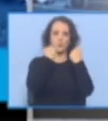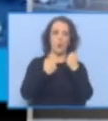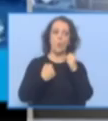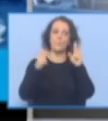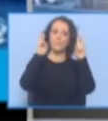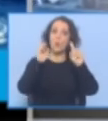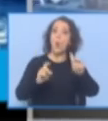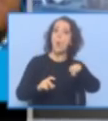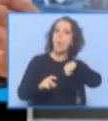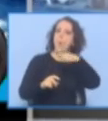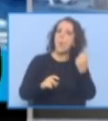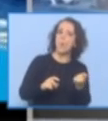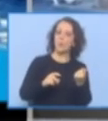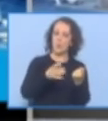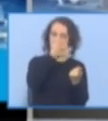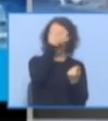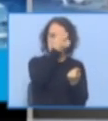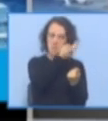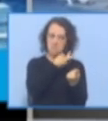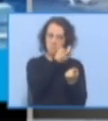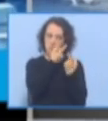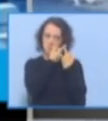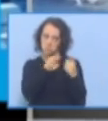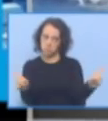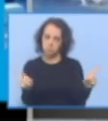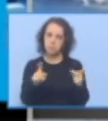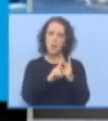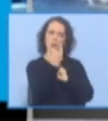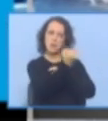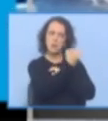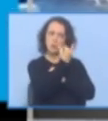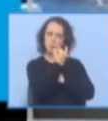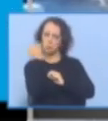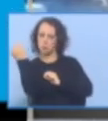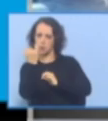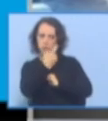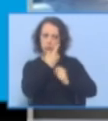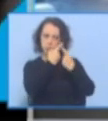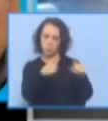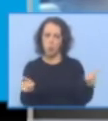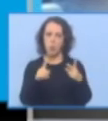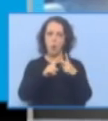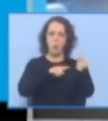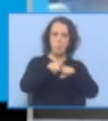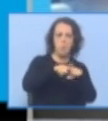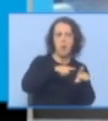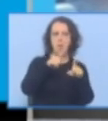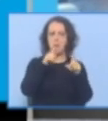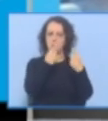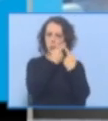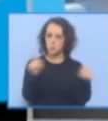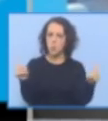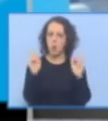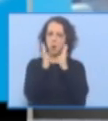outro, àquele que pensa diferente de nós, ao outro institucional, pessoal, político, religioso,